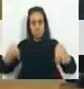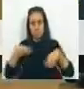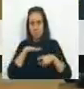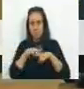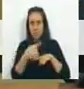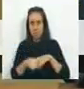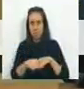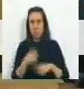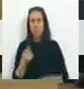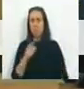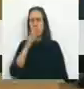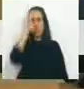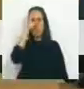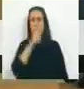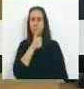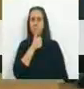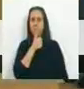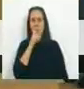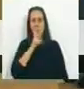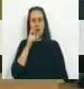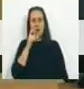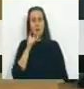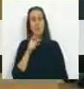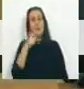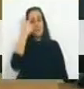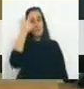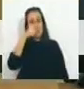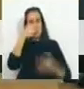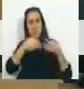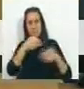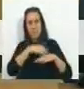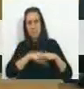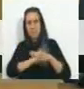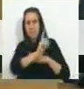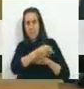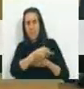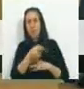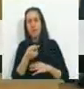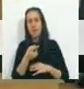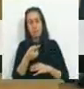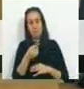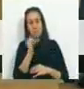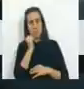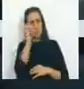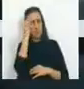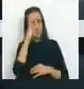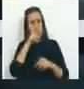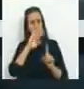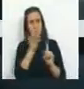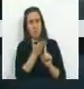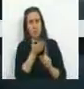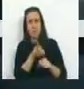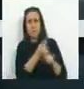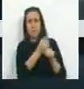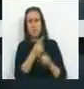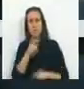que vai dizer o que é que os magistrados judiciais devem fazer quando têm que aplicar uma pena criminal. Não é o